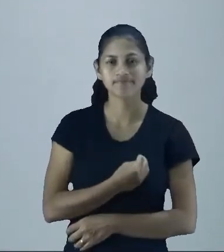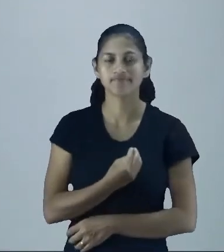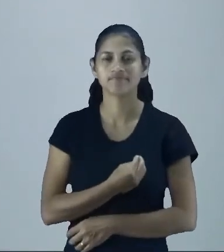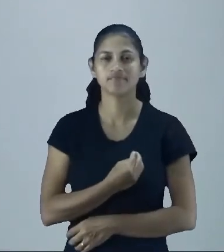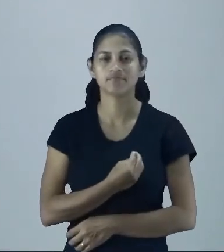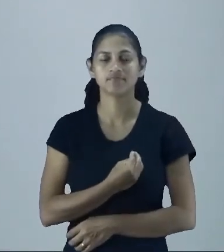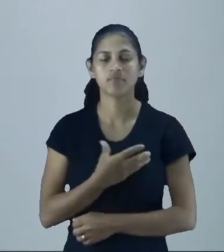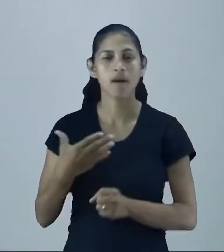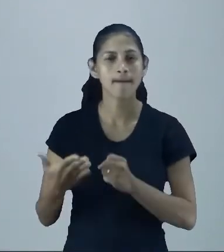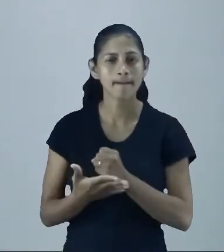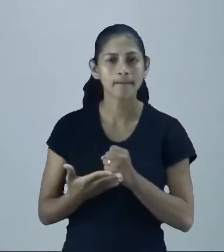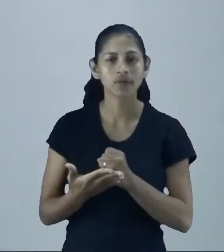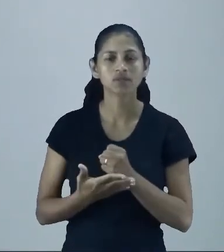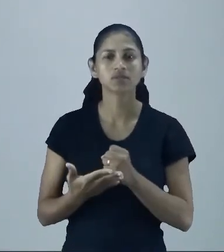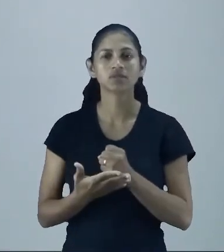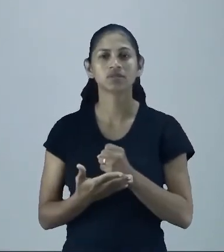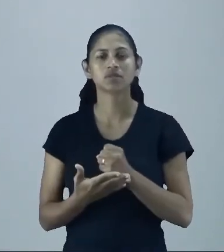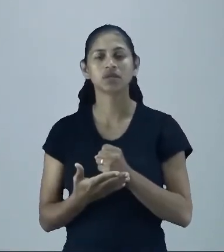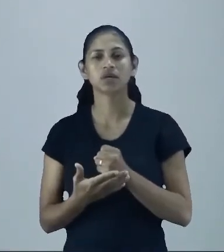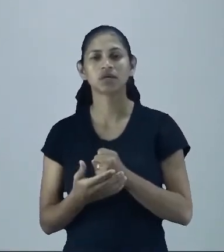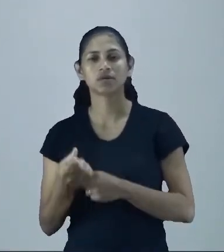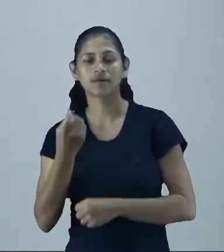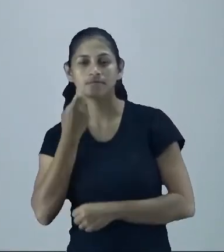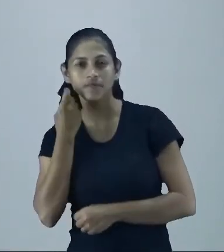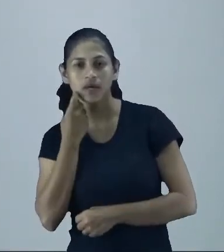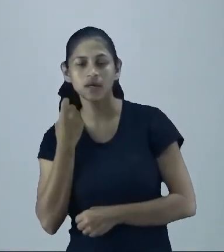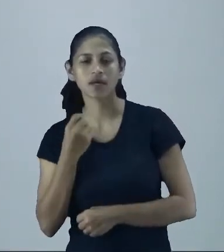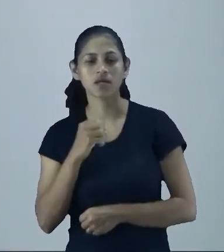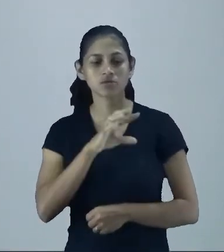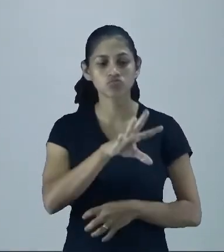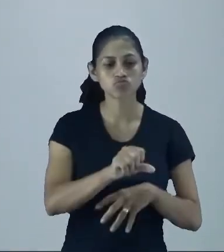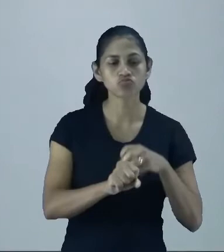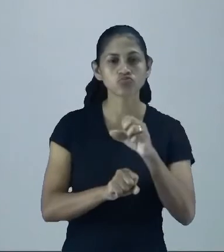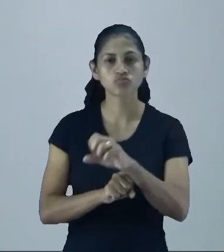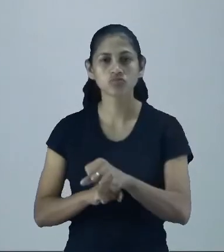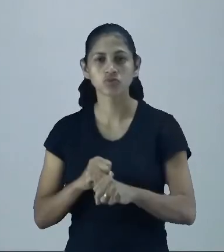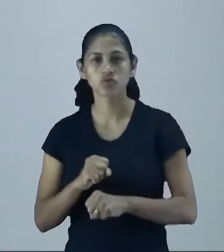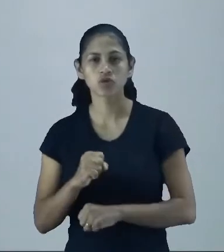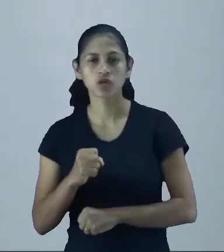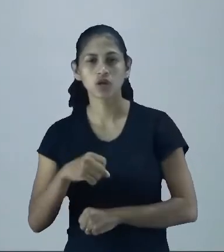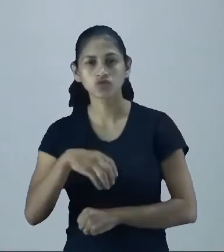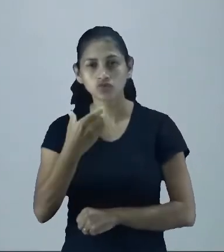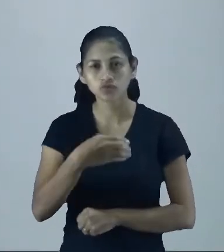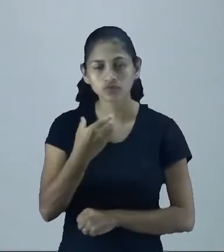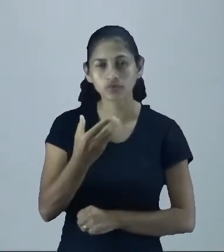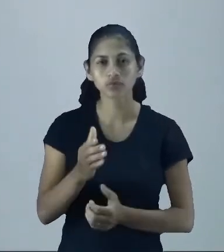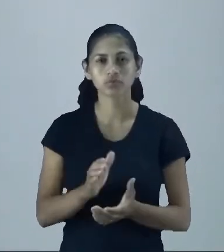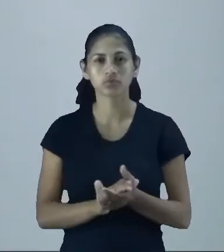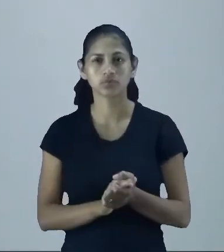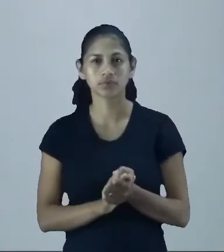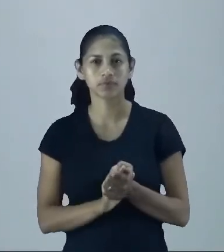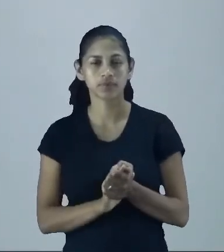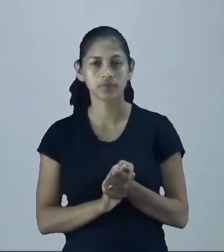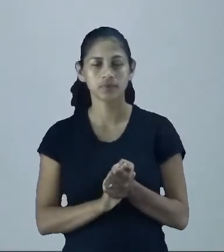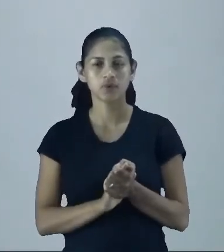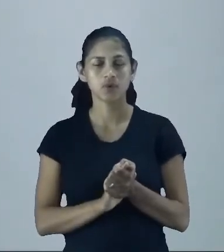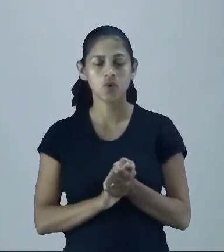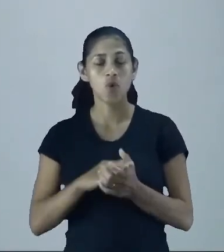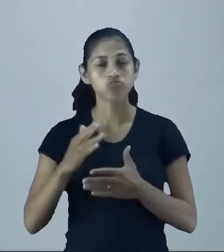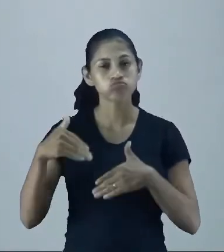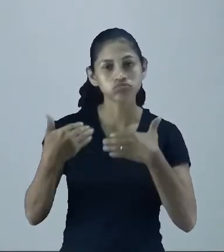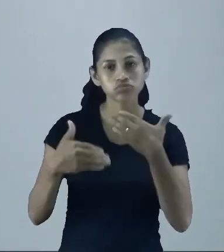muito baseado na caça, na pesca e na coleta. Com o passar do tempo, eles também começaram a investir